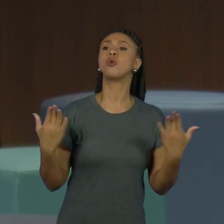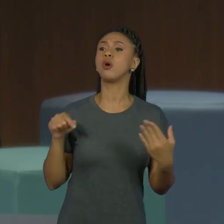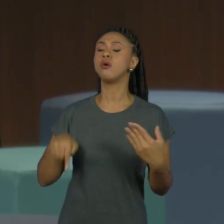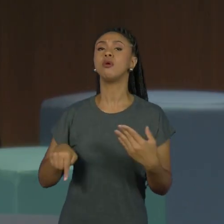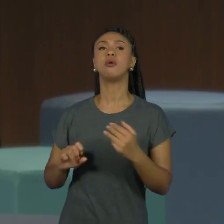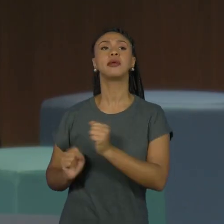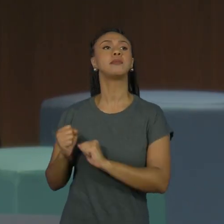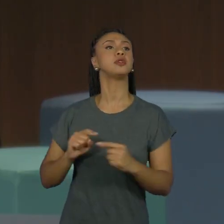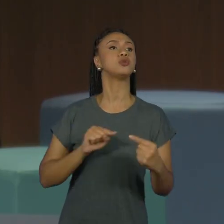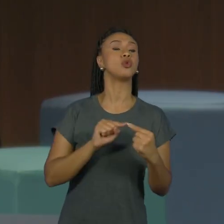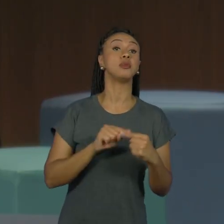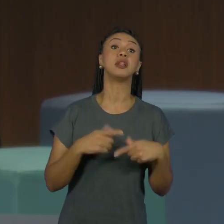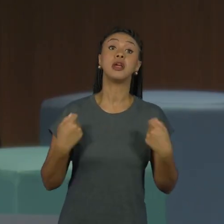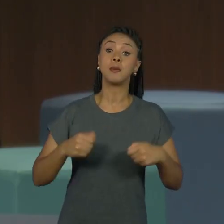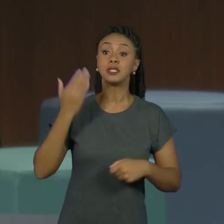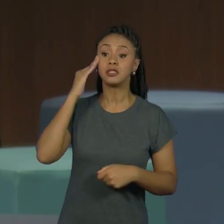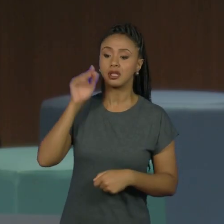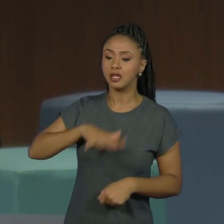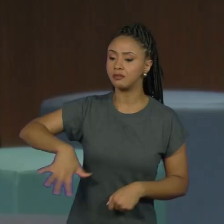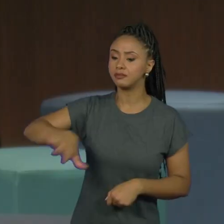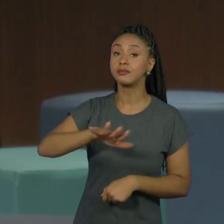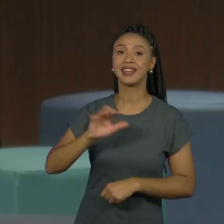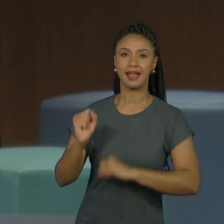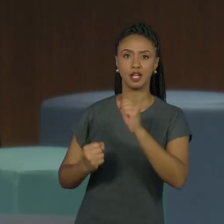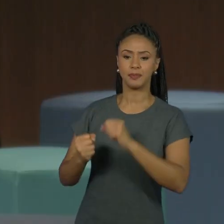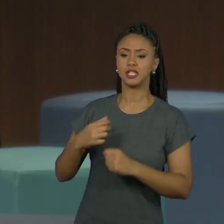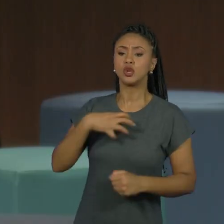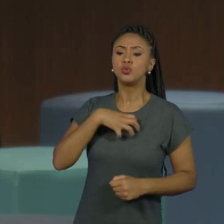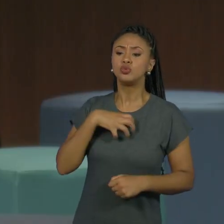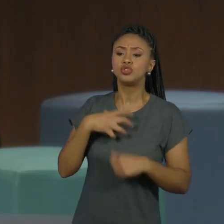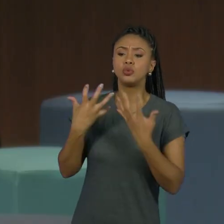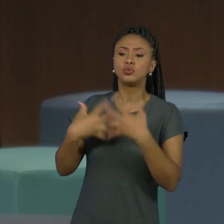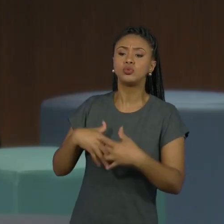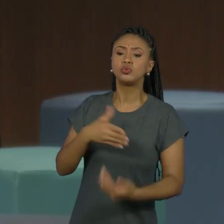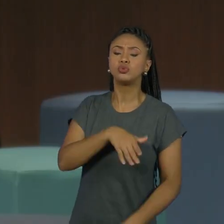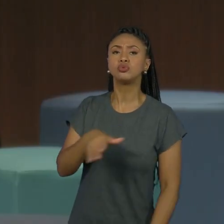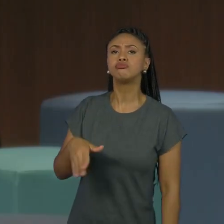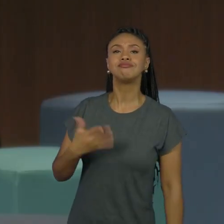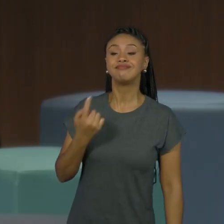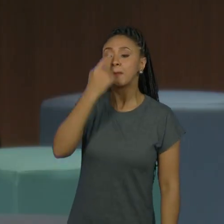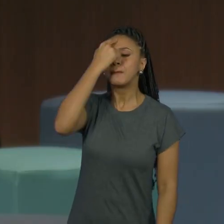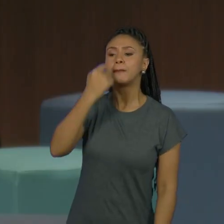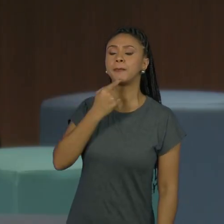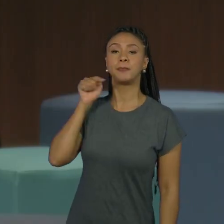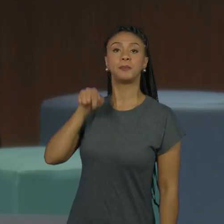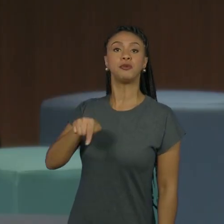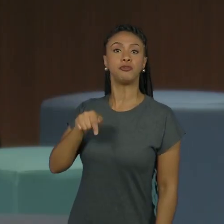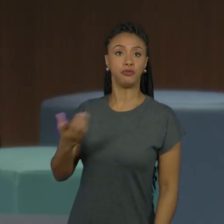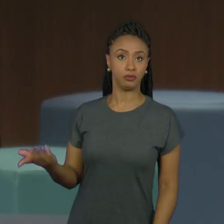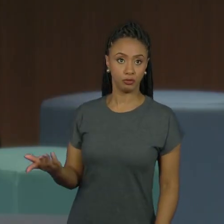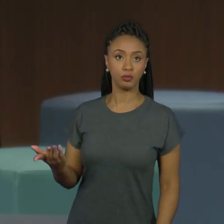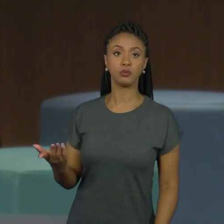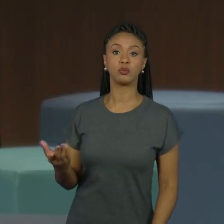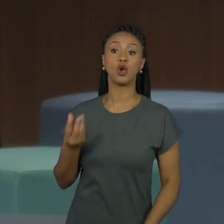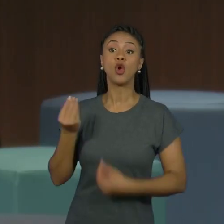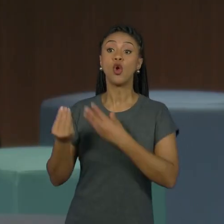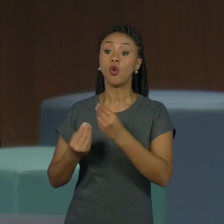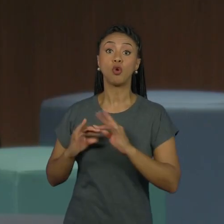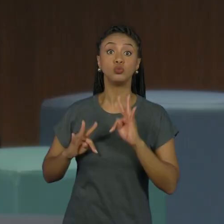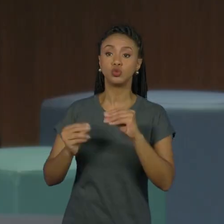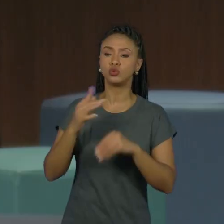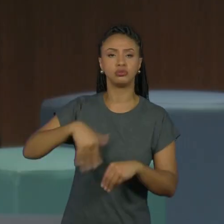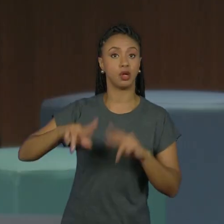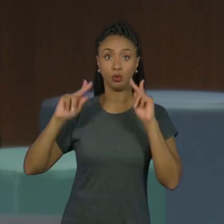organização funciona, como os vários sistemas que a organização tem se relacionam, interagem,